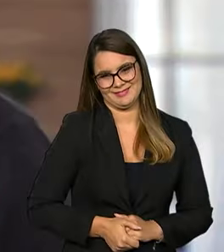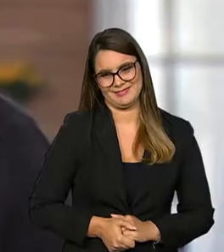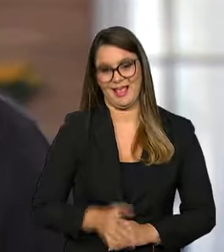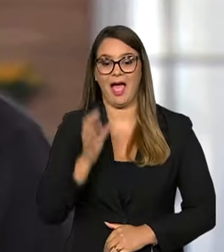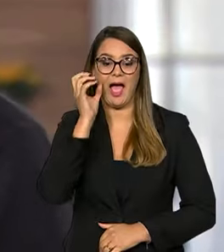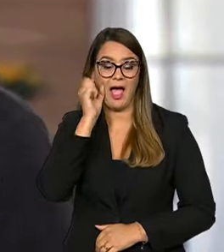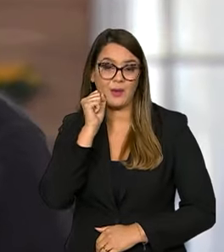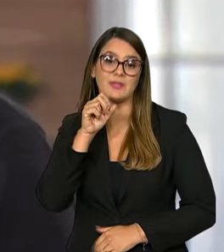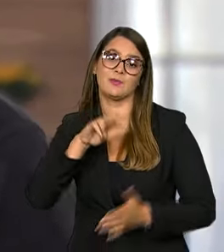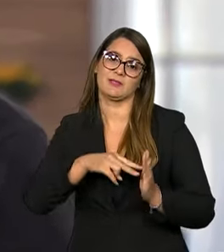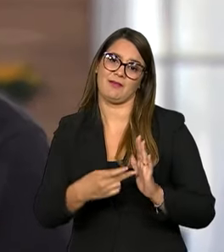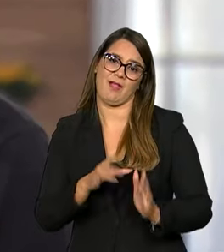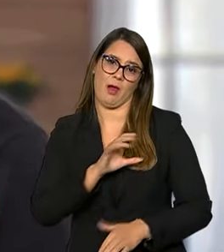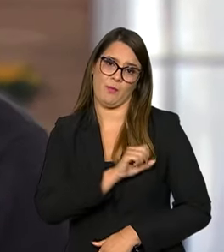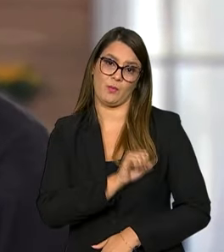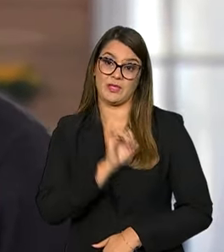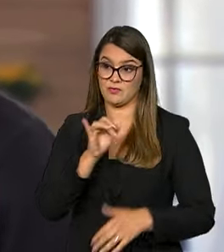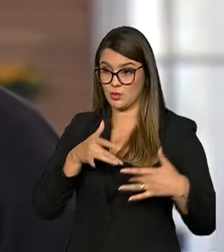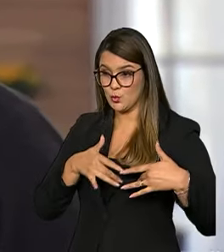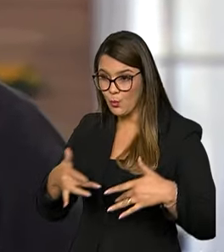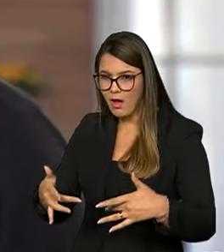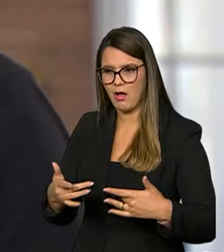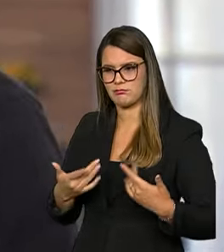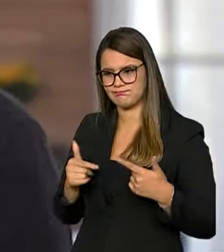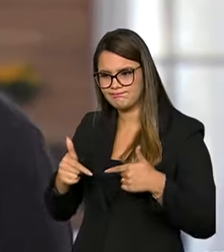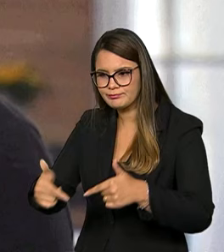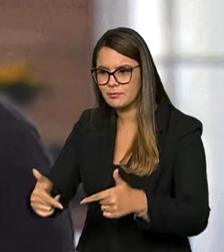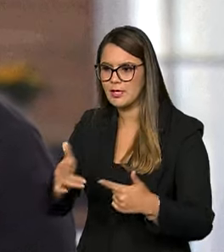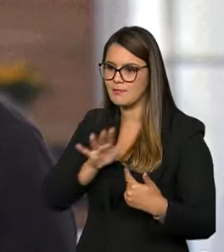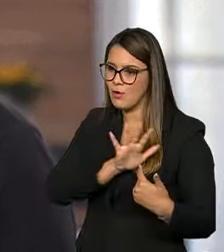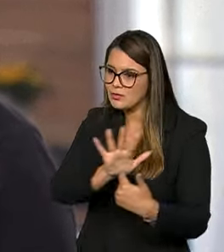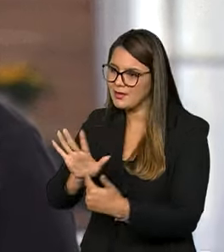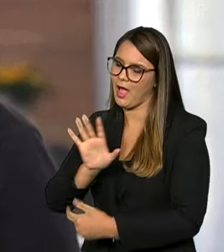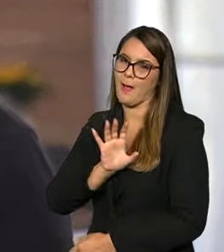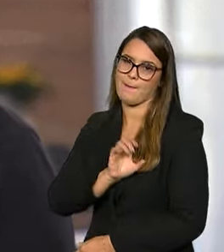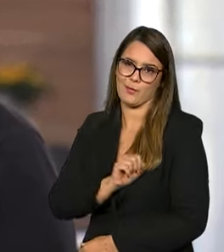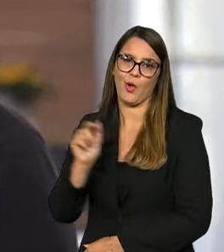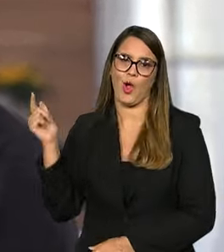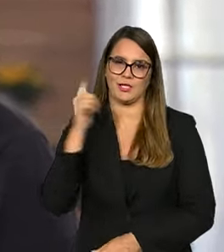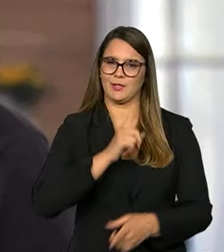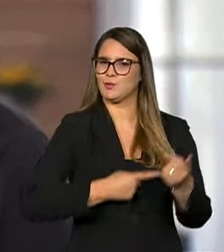amor. Se você se doar e você realmente transpassar esse amor, eu acho que consegue superar qualquer coisa.